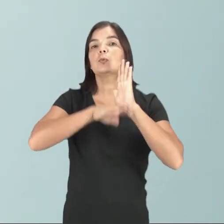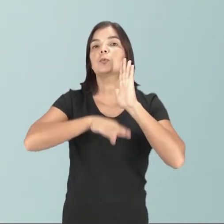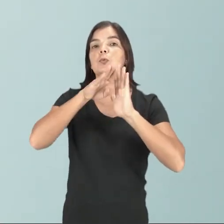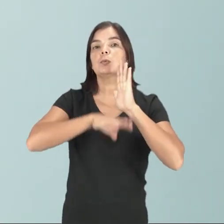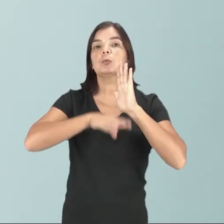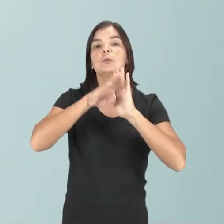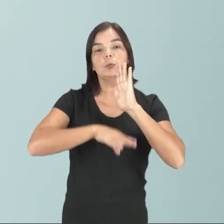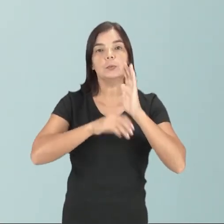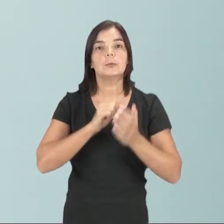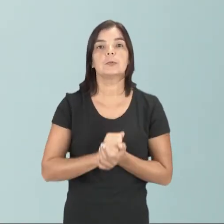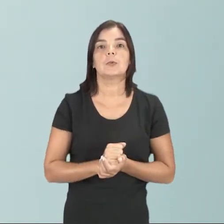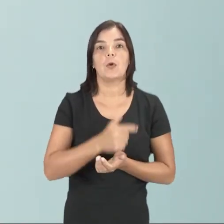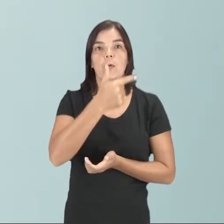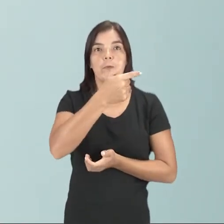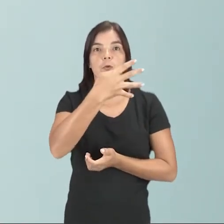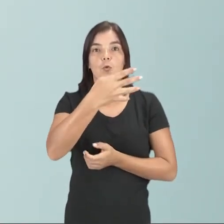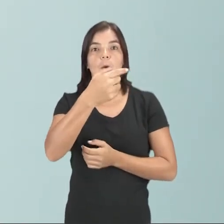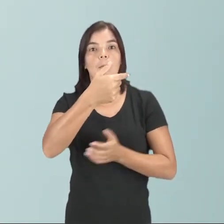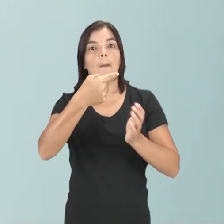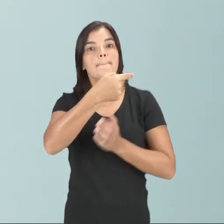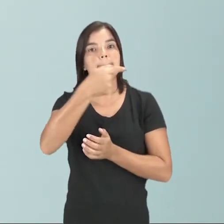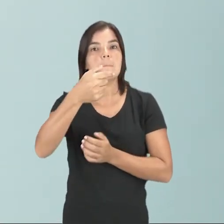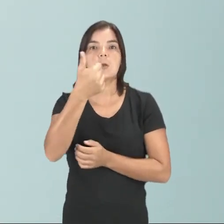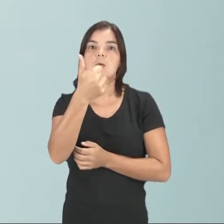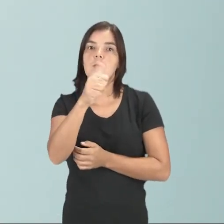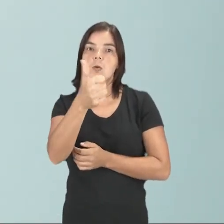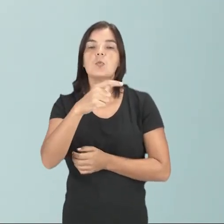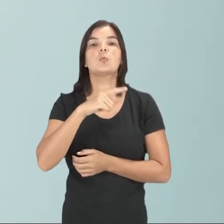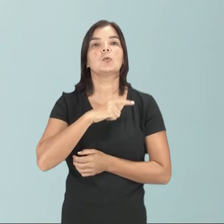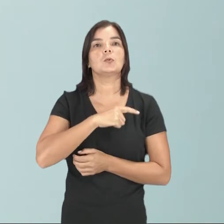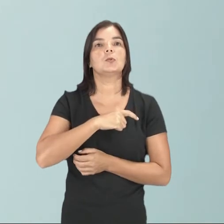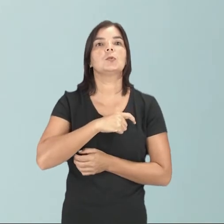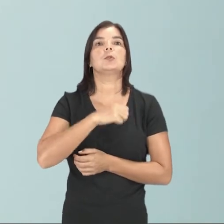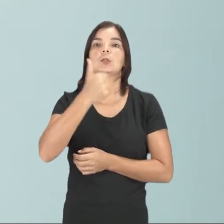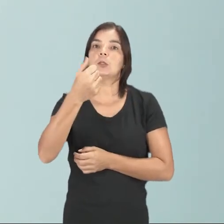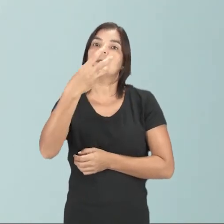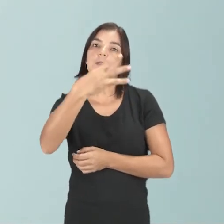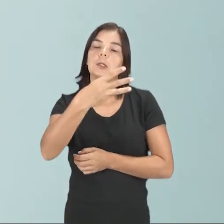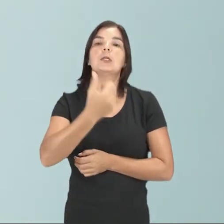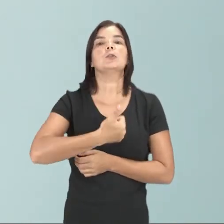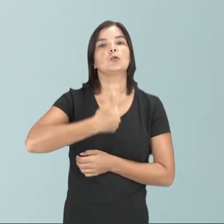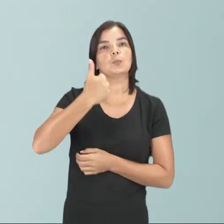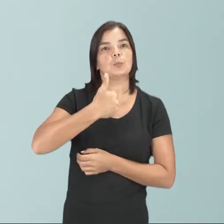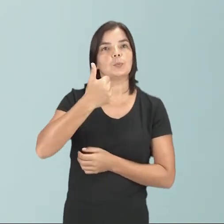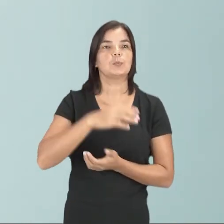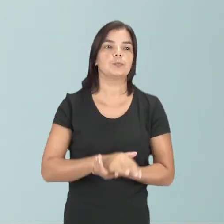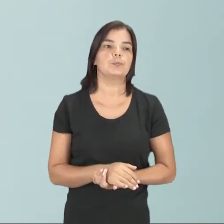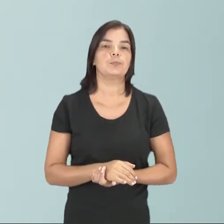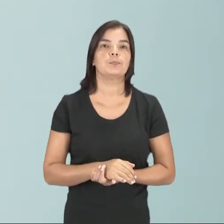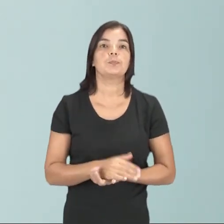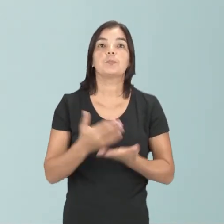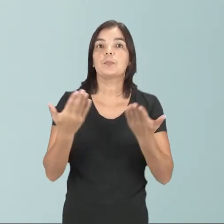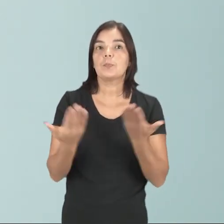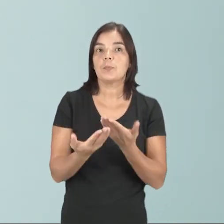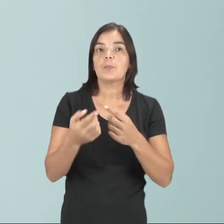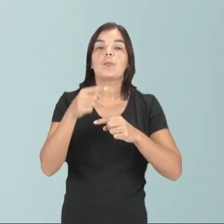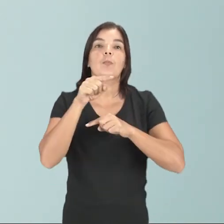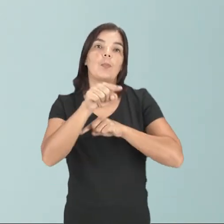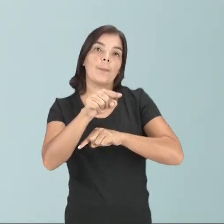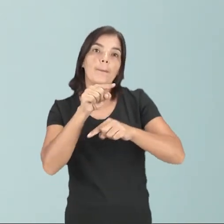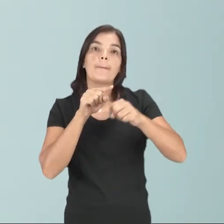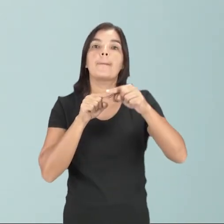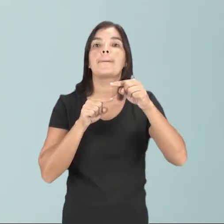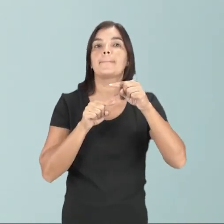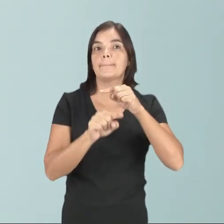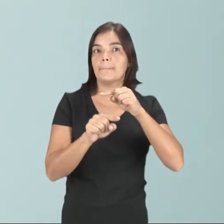dessas potências. 24 menos 11, nós vamos ter 13 positivo ali. Resolvi a parte de cima. Resolvendo a